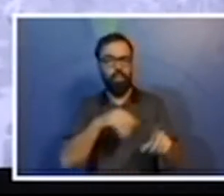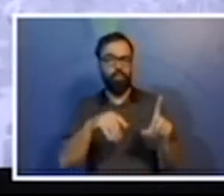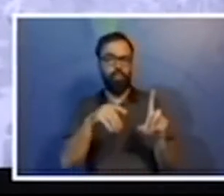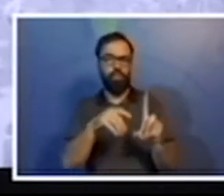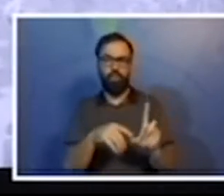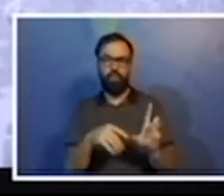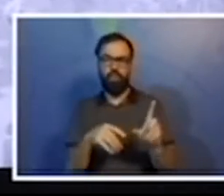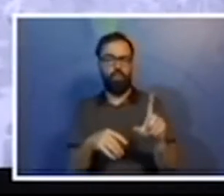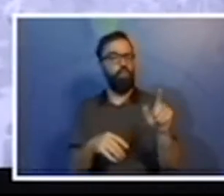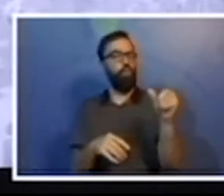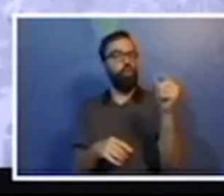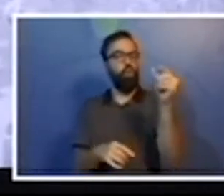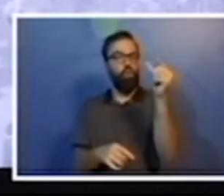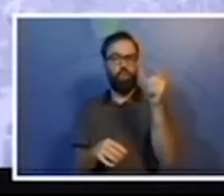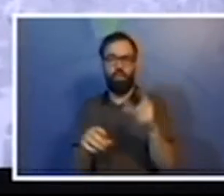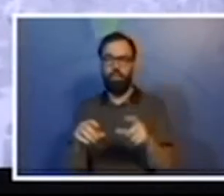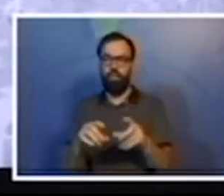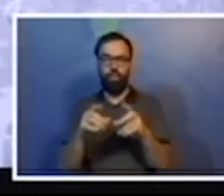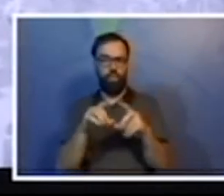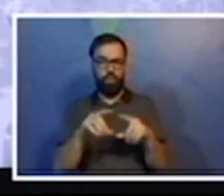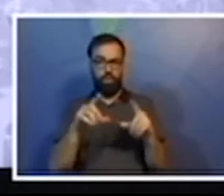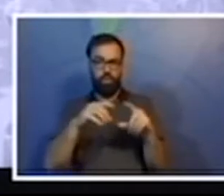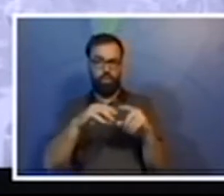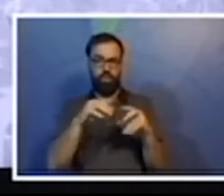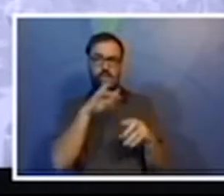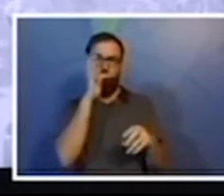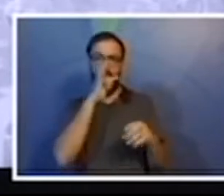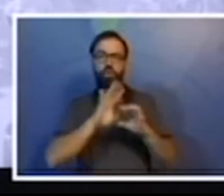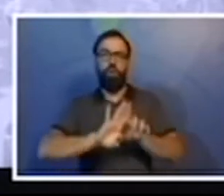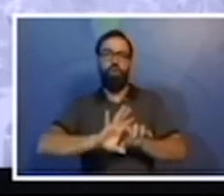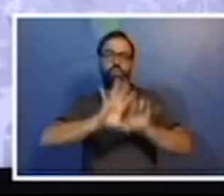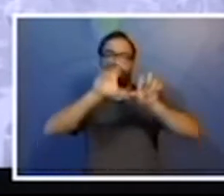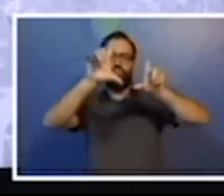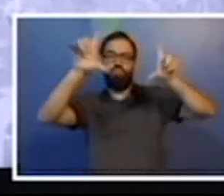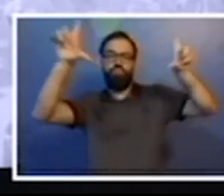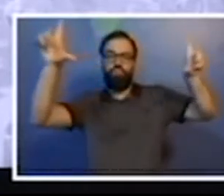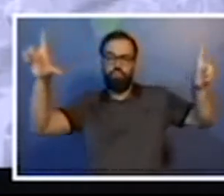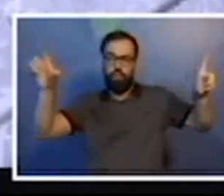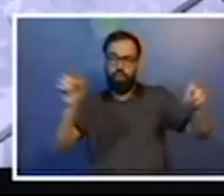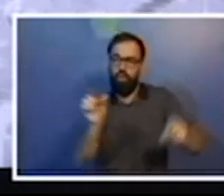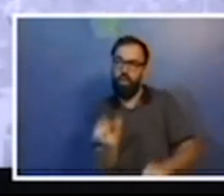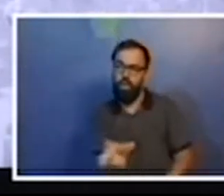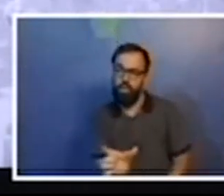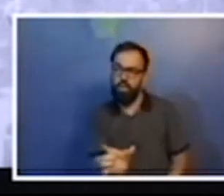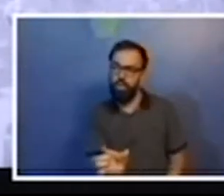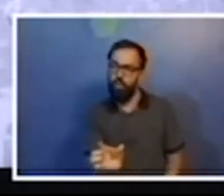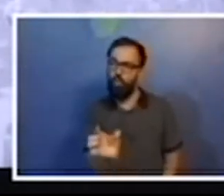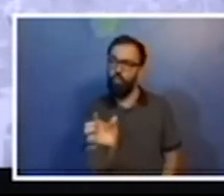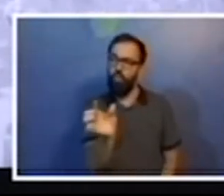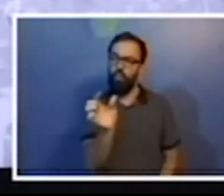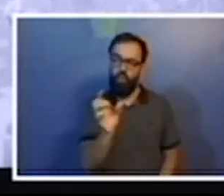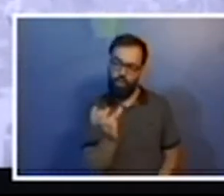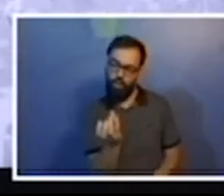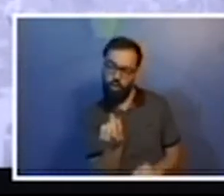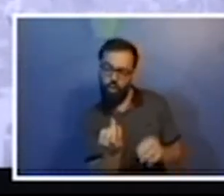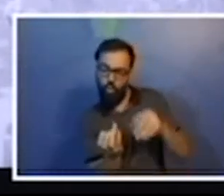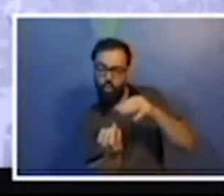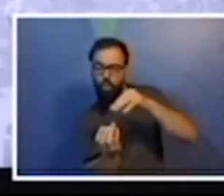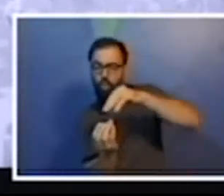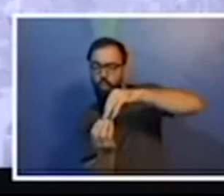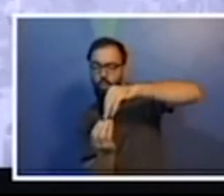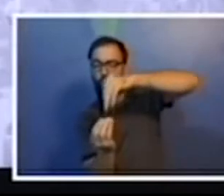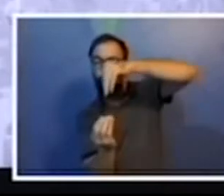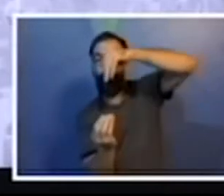é formada por um ovário que as estrutura aqui dentro do agora tem o óvulo e a parte masculina essa estruturas aqui do